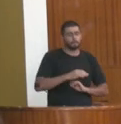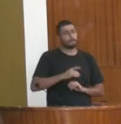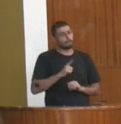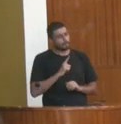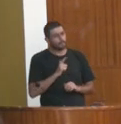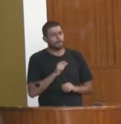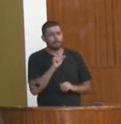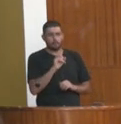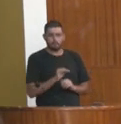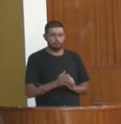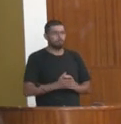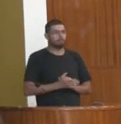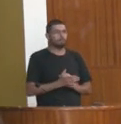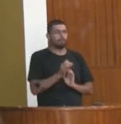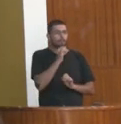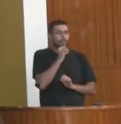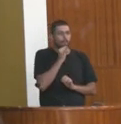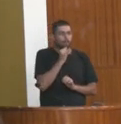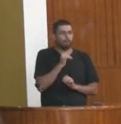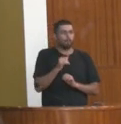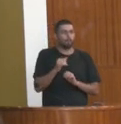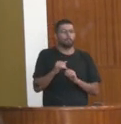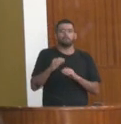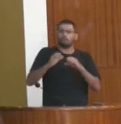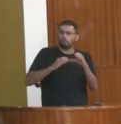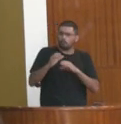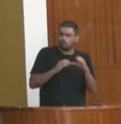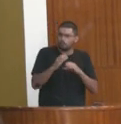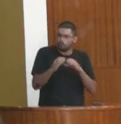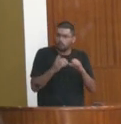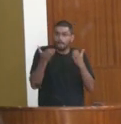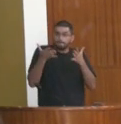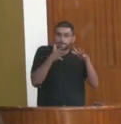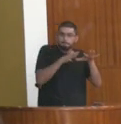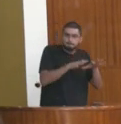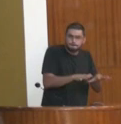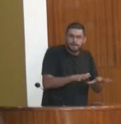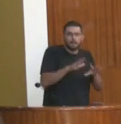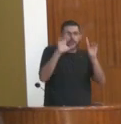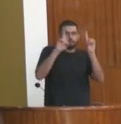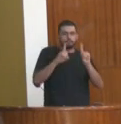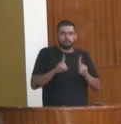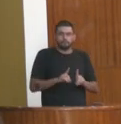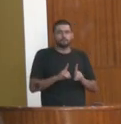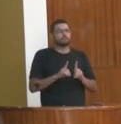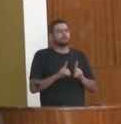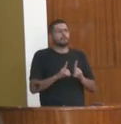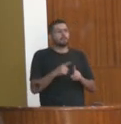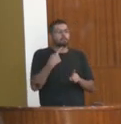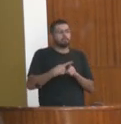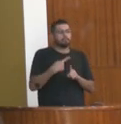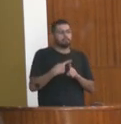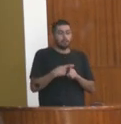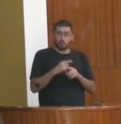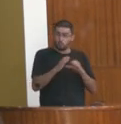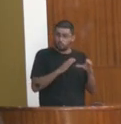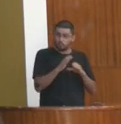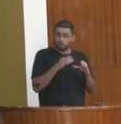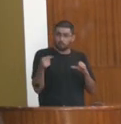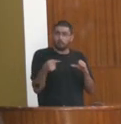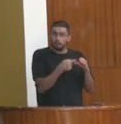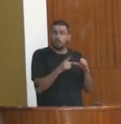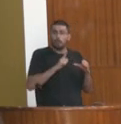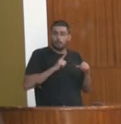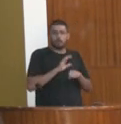sim, de cota para pessoa com deficiência em concurso público, em vestibular, né? Até porque a questão do concurso público está prevista